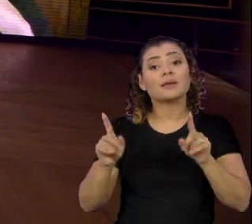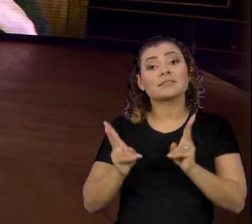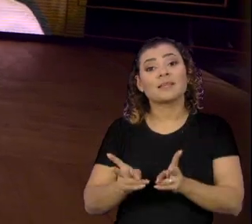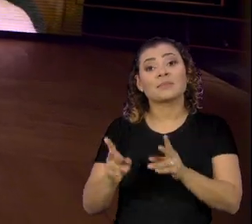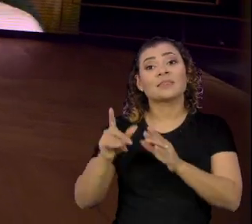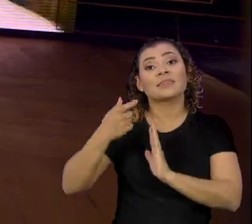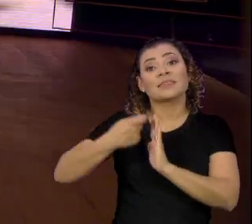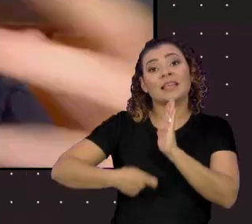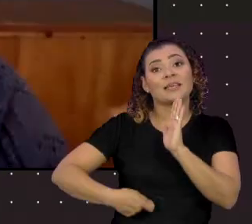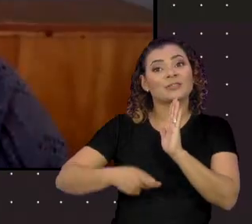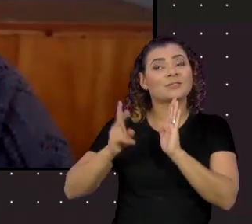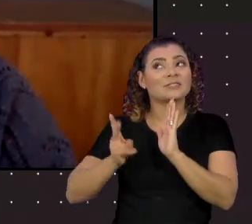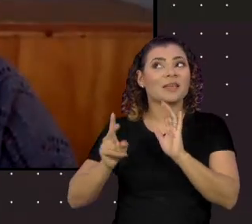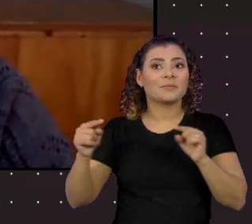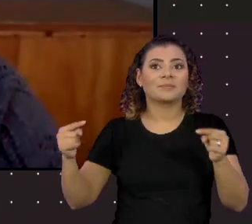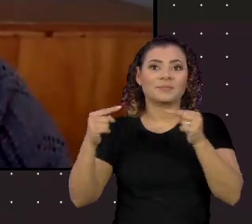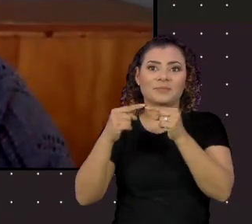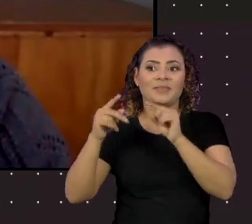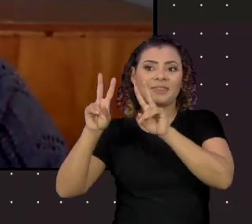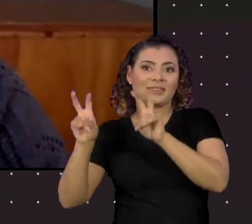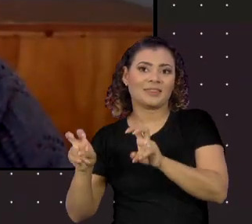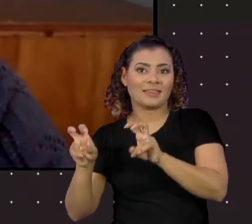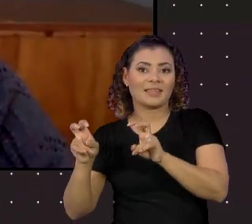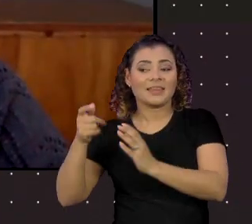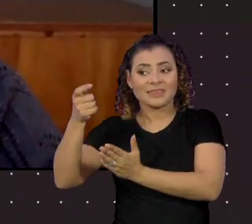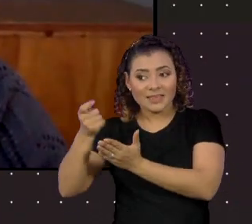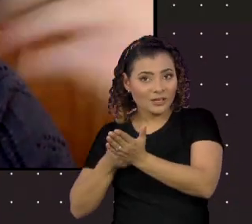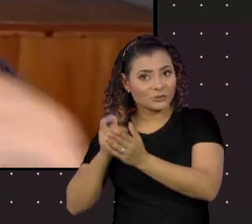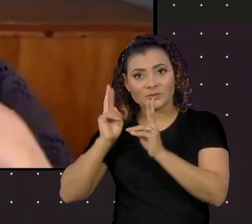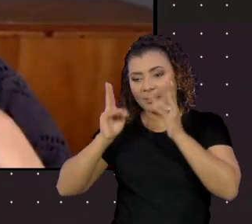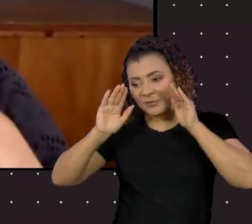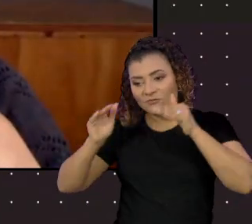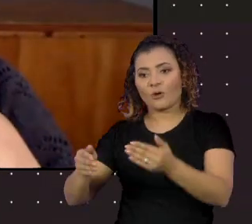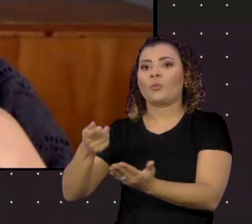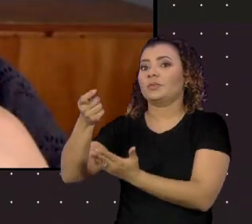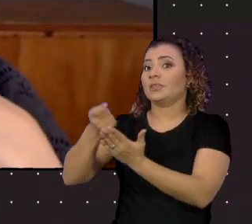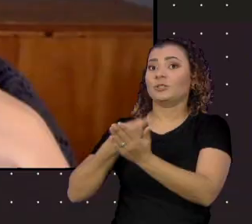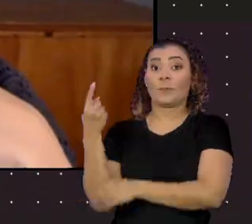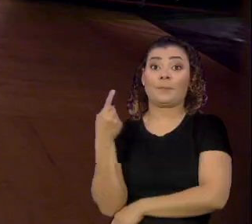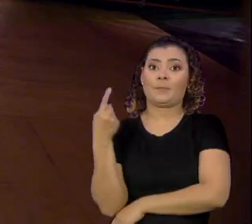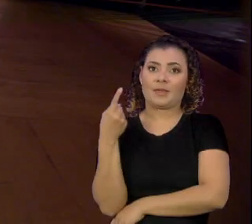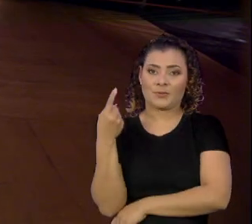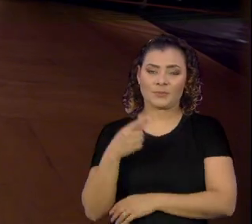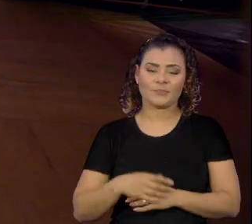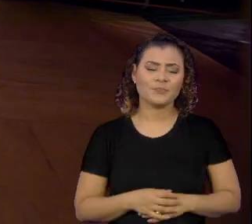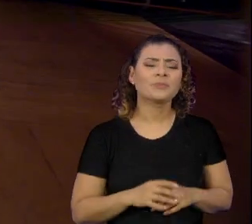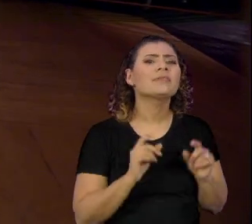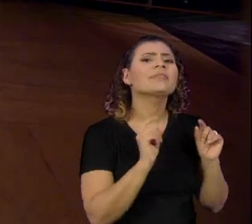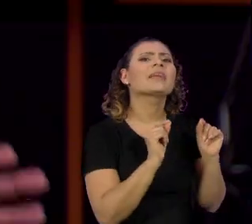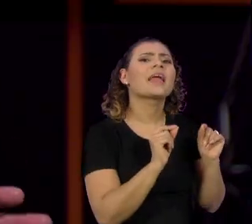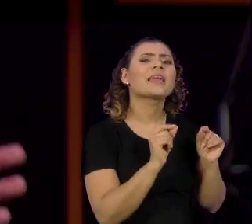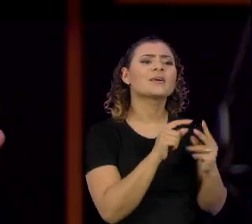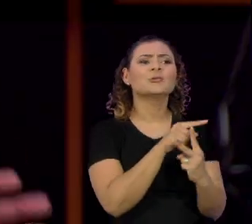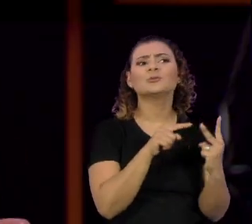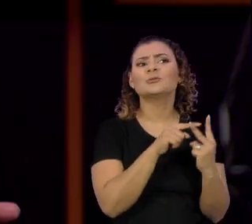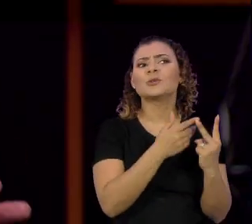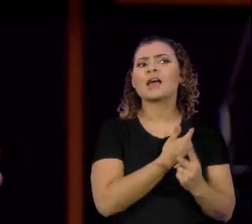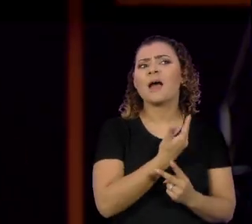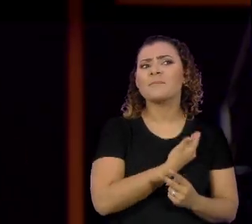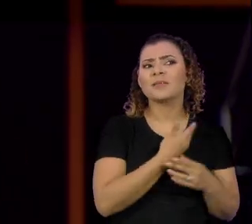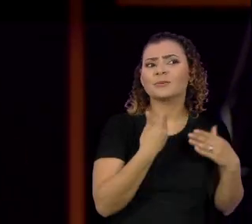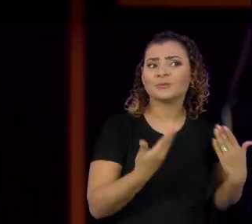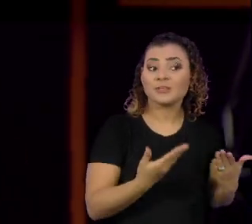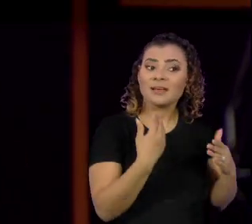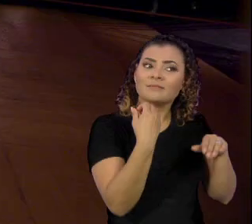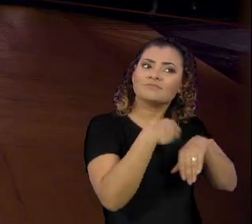que... é sempre muito ligado ao texto. O nosso processo ele parte muito do texto. Quem será dos seus 2 companheiros